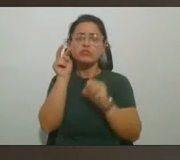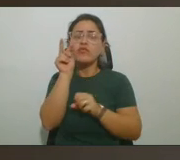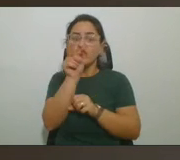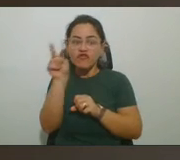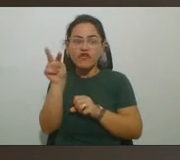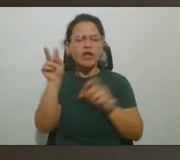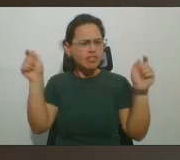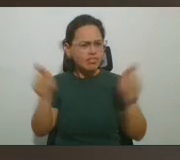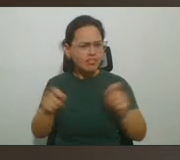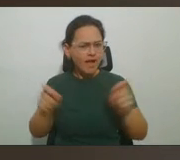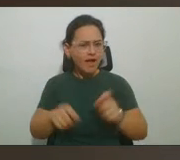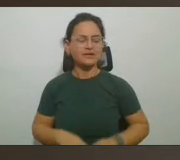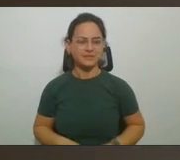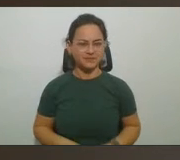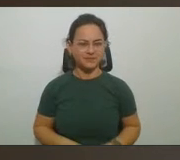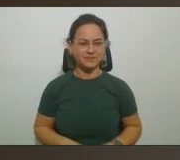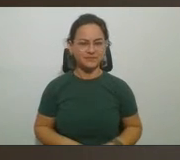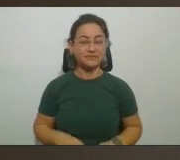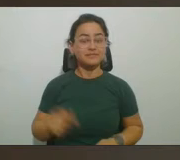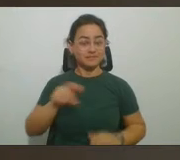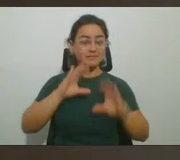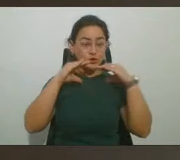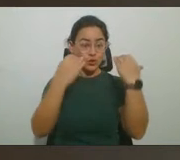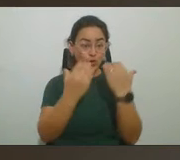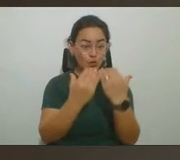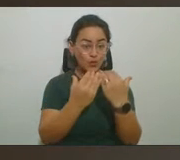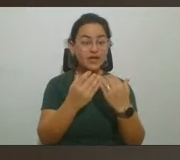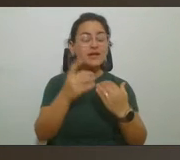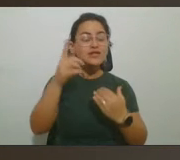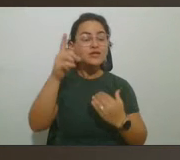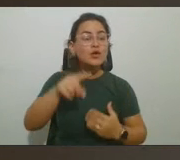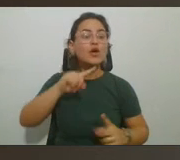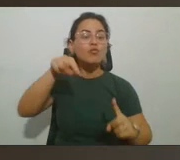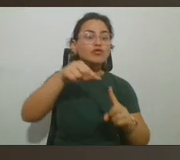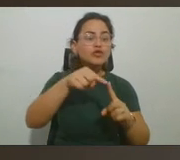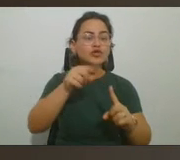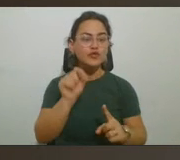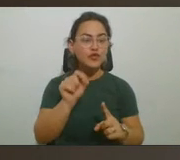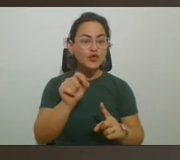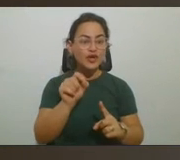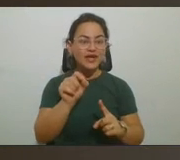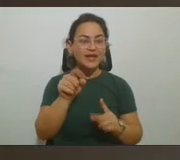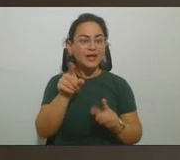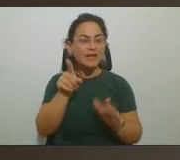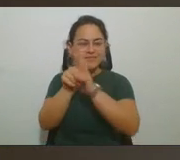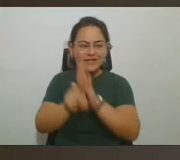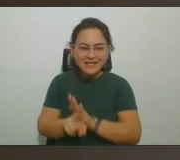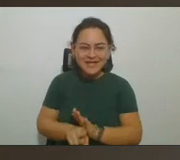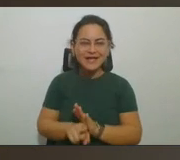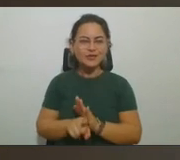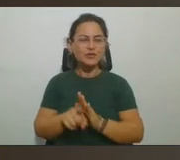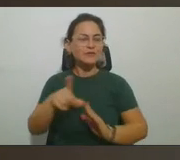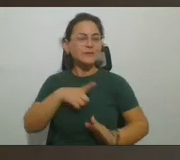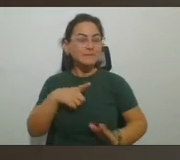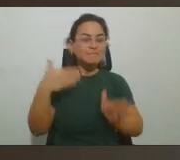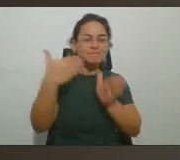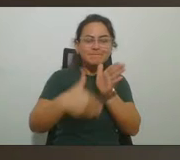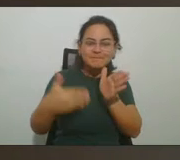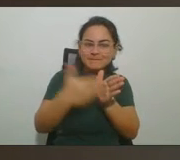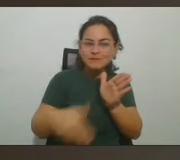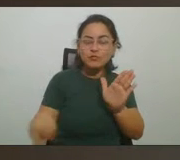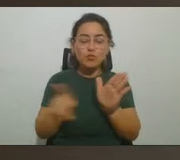congresso, compartilhar as inspirações dos pesquisadores e pesquisadoras sobre os desafios do contemporâneo,